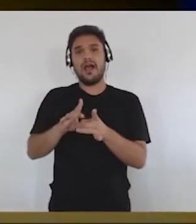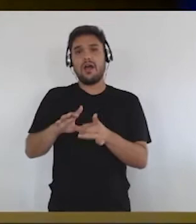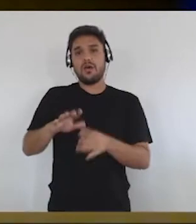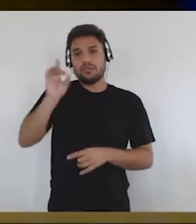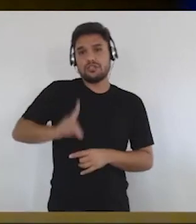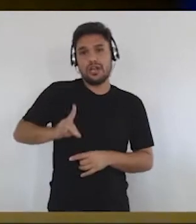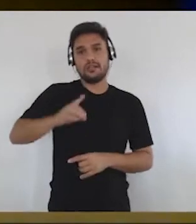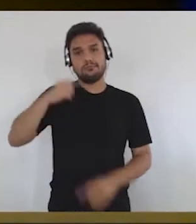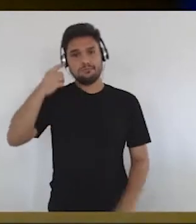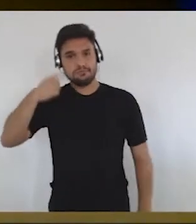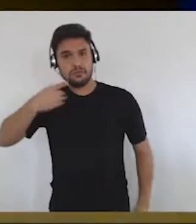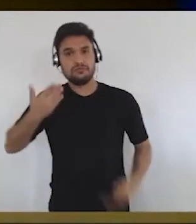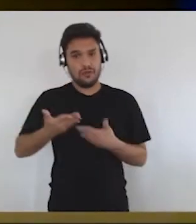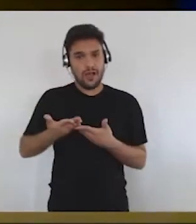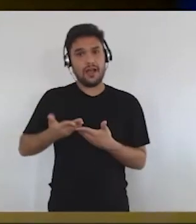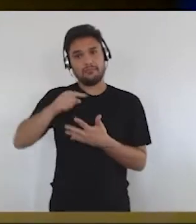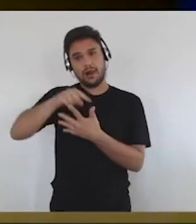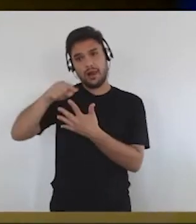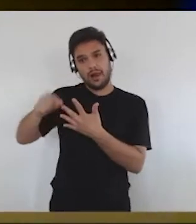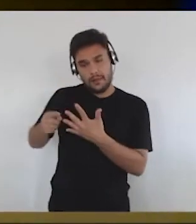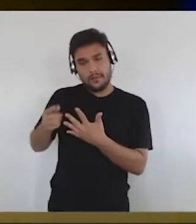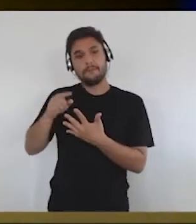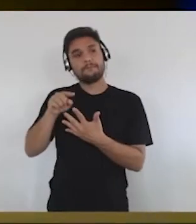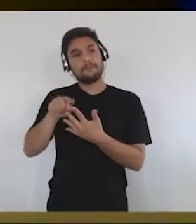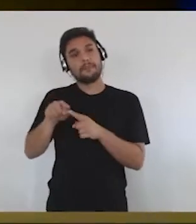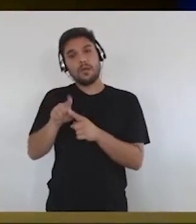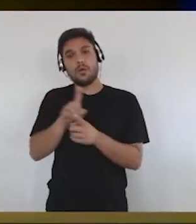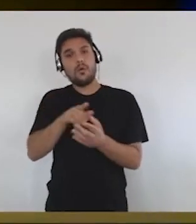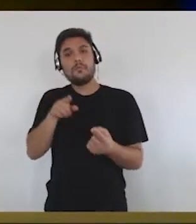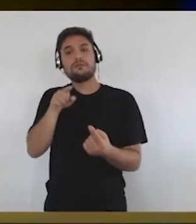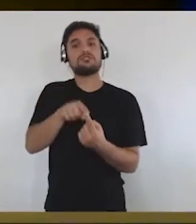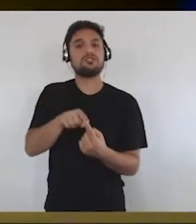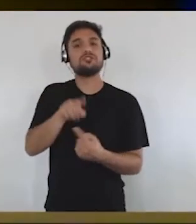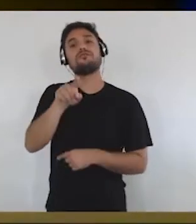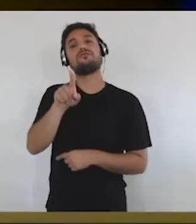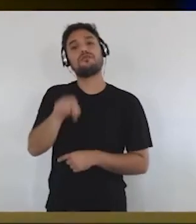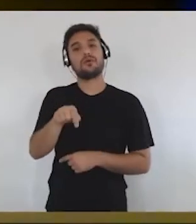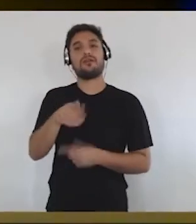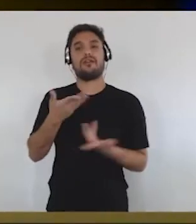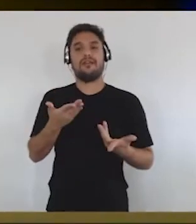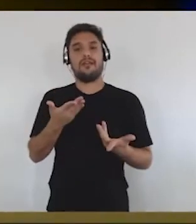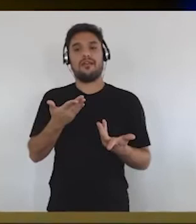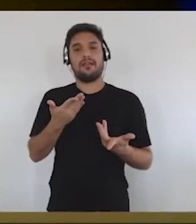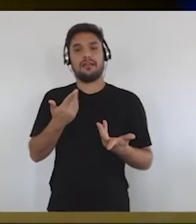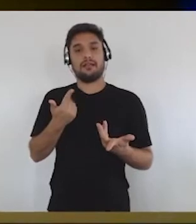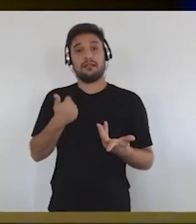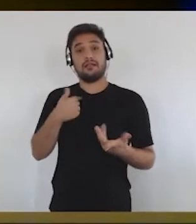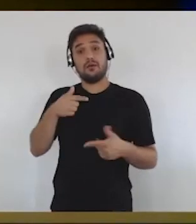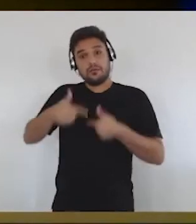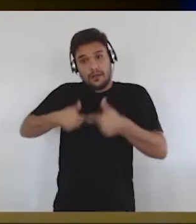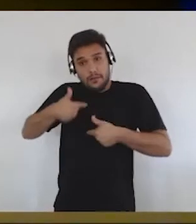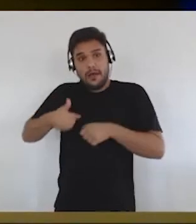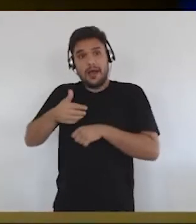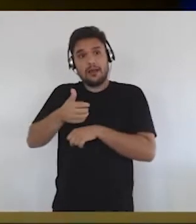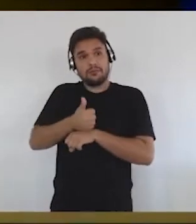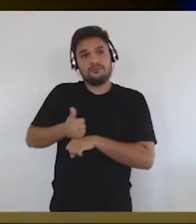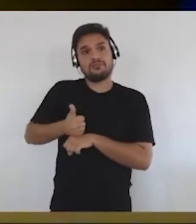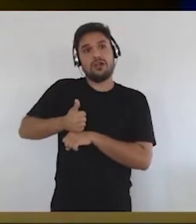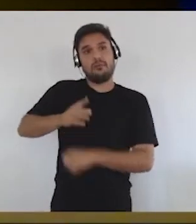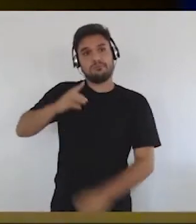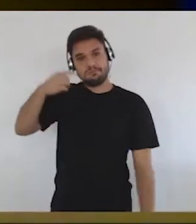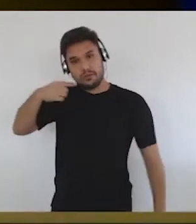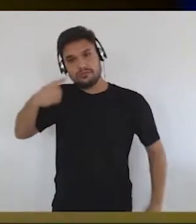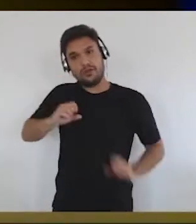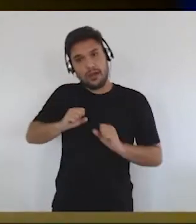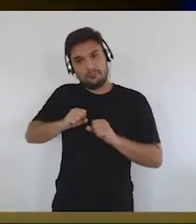legalmente instituídas para a advocacia visam, na realidade, a proteção de todos aqueles que entregam aos seus advogados as informações